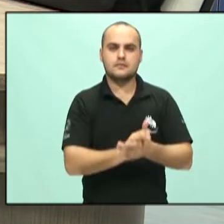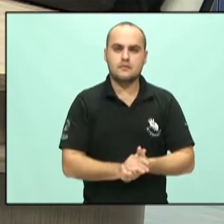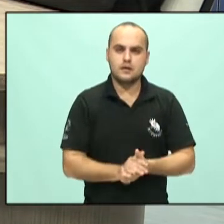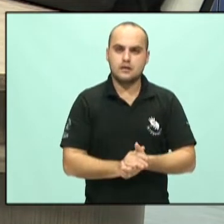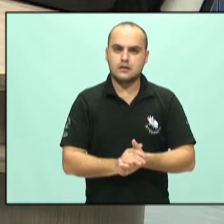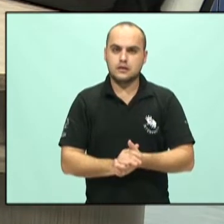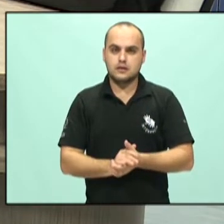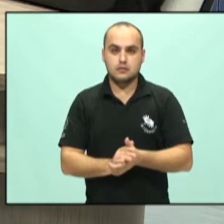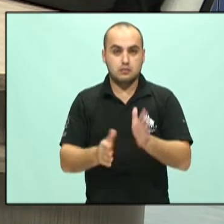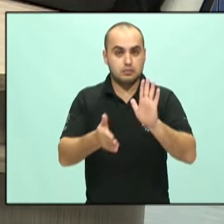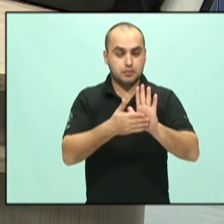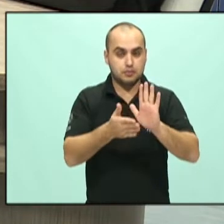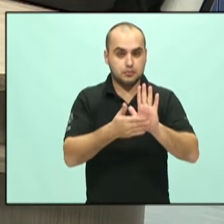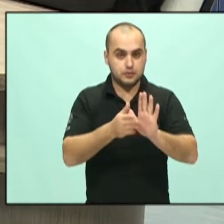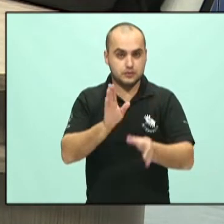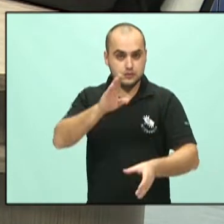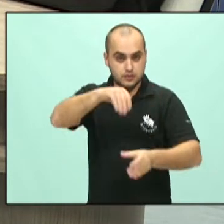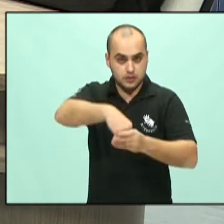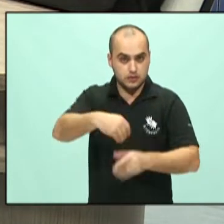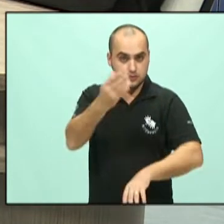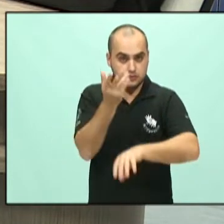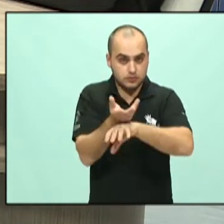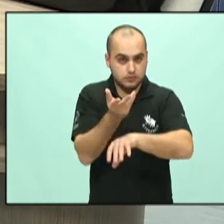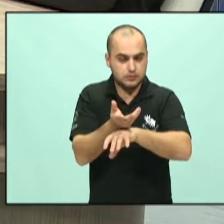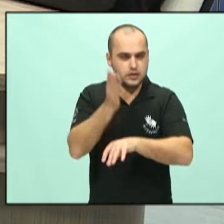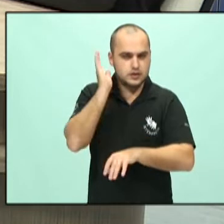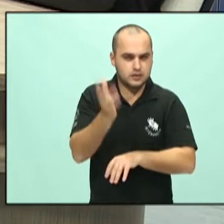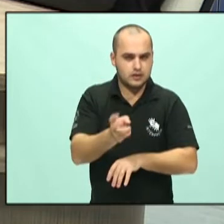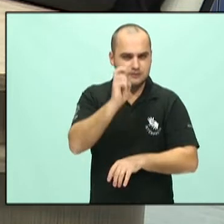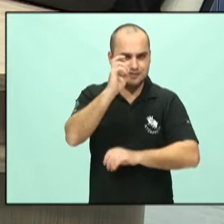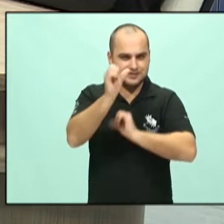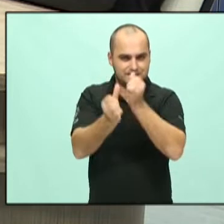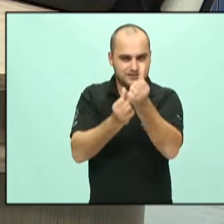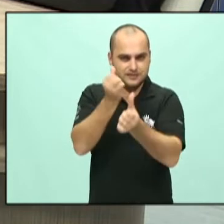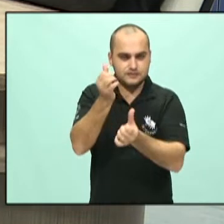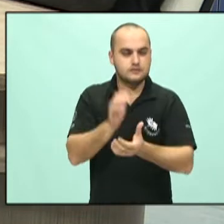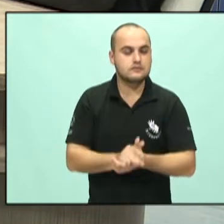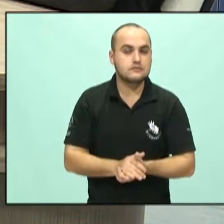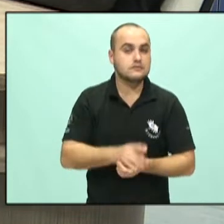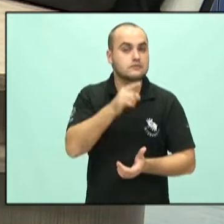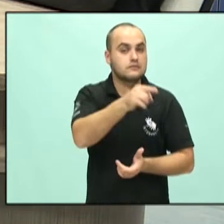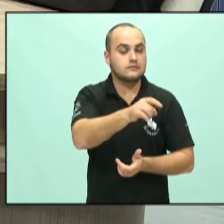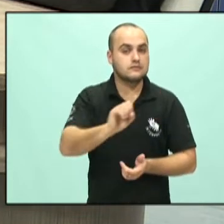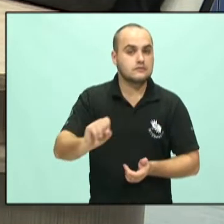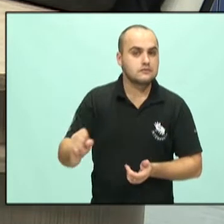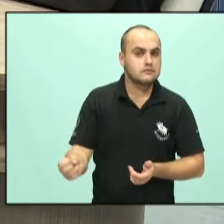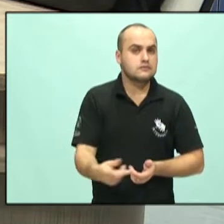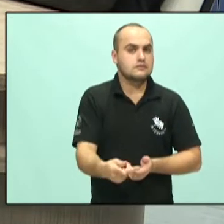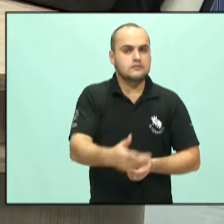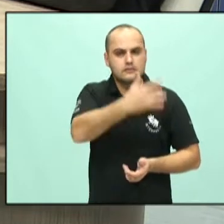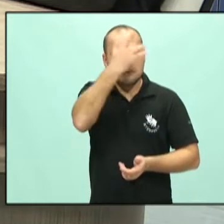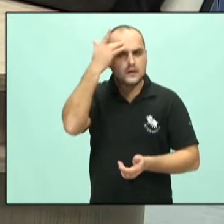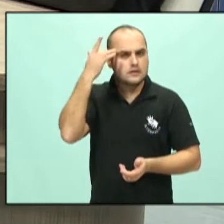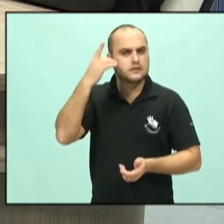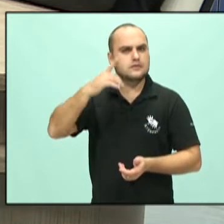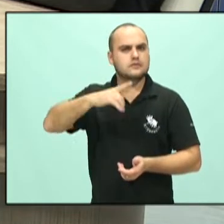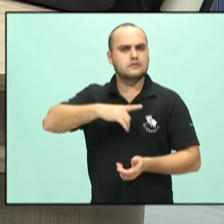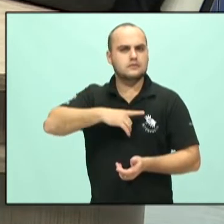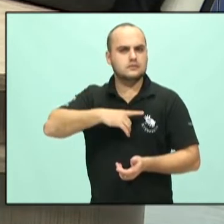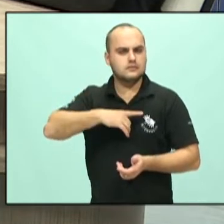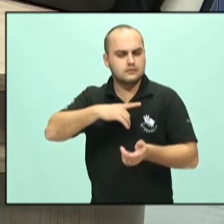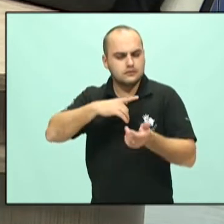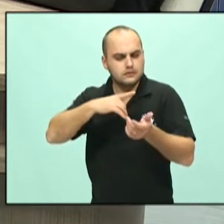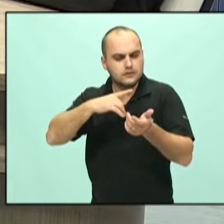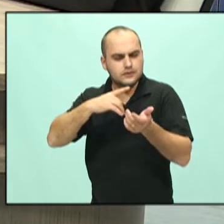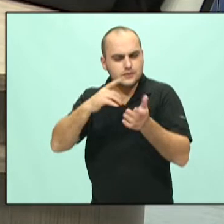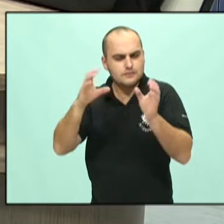de uma disciplina, já no quinto semestre, e ali oportunizar que quem estivesse concluindo o curso já pudesse